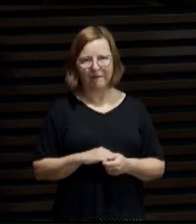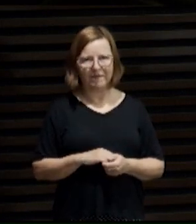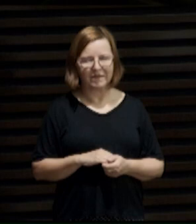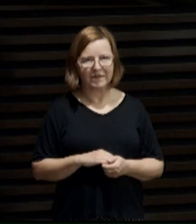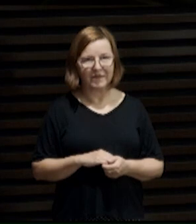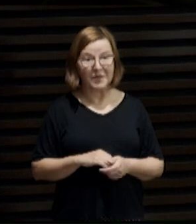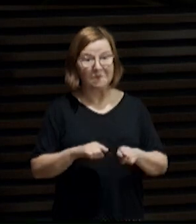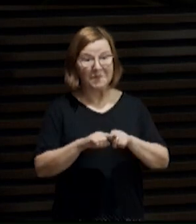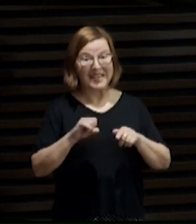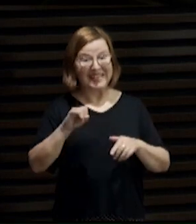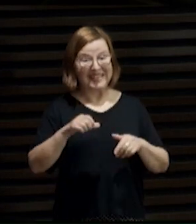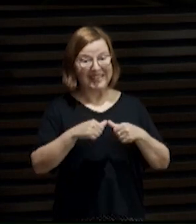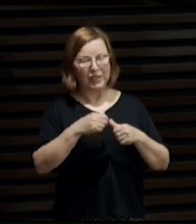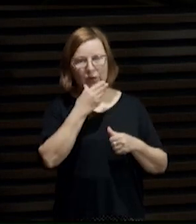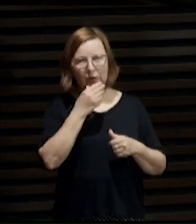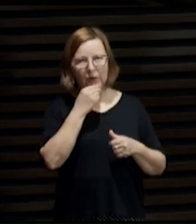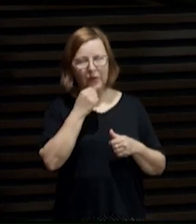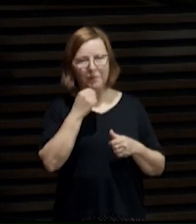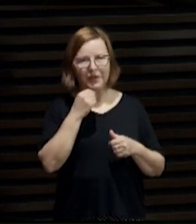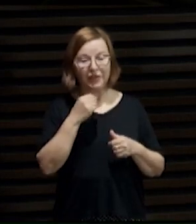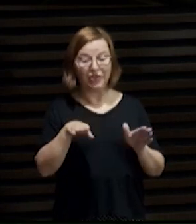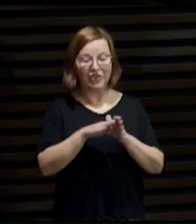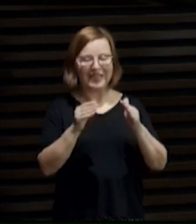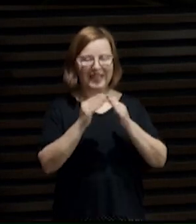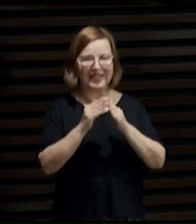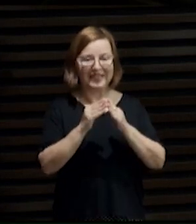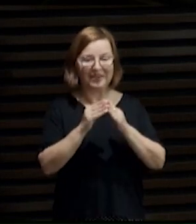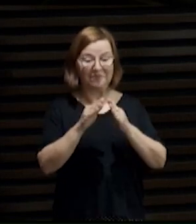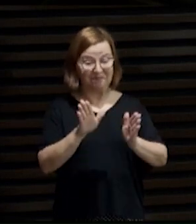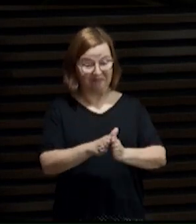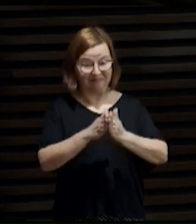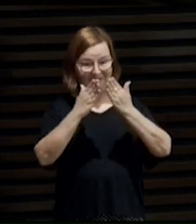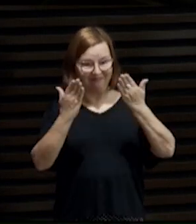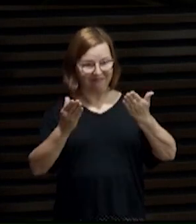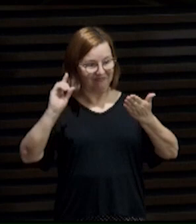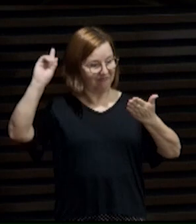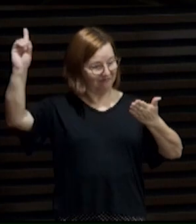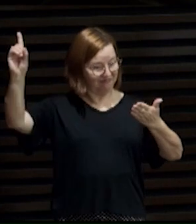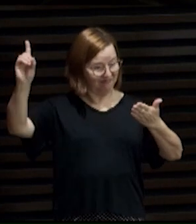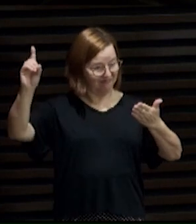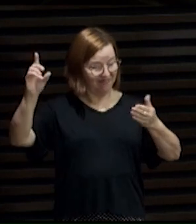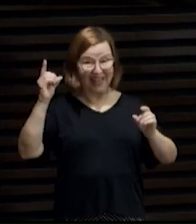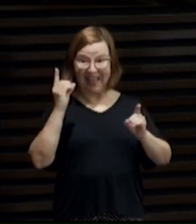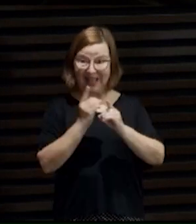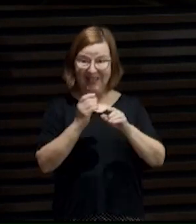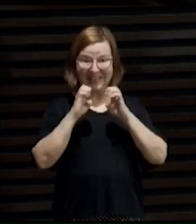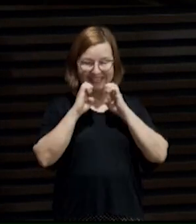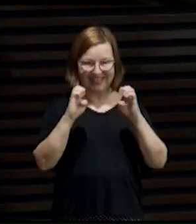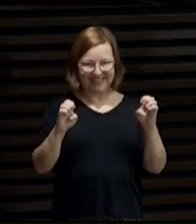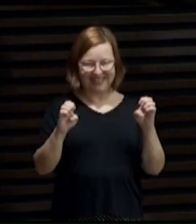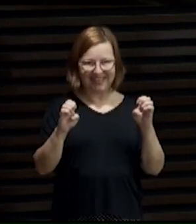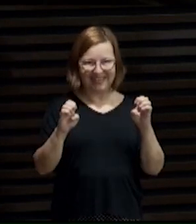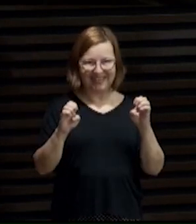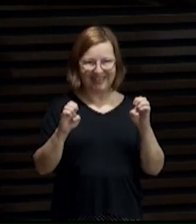Mas se esse homem chega em casa e abre a palavra de Deus, ele encontra lá nos evangelhos que quando